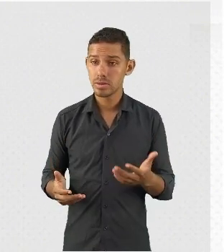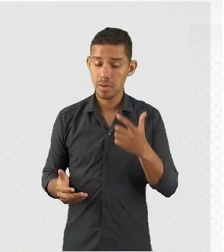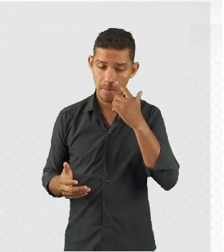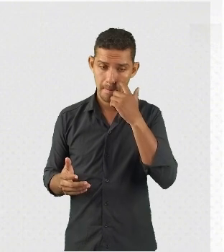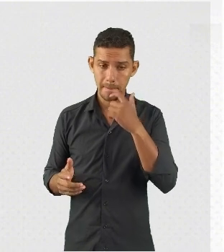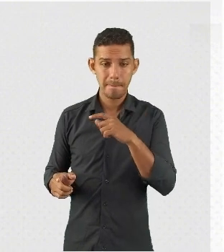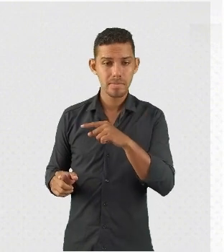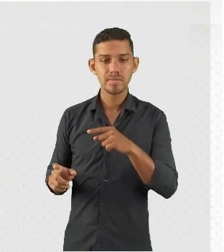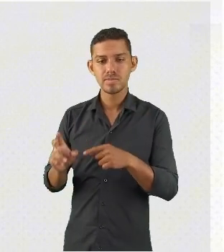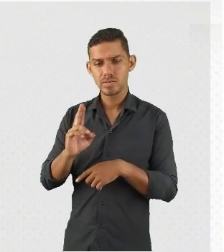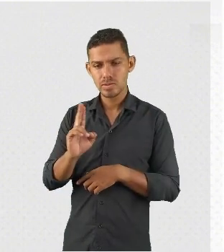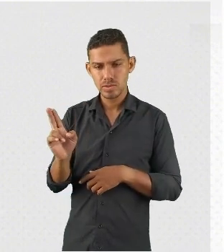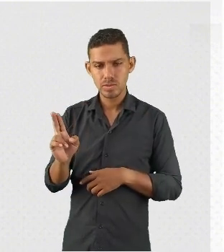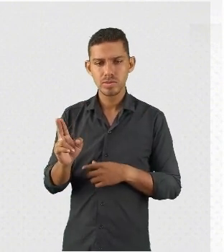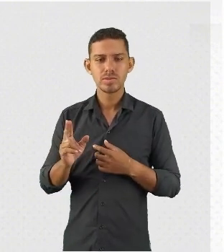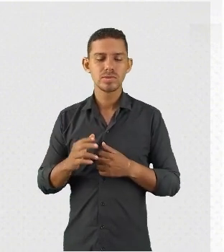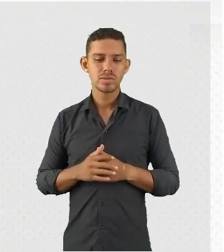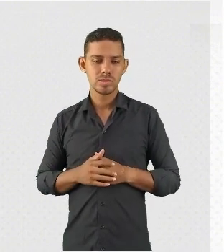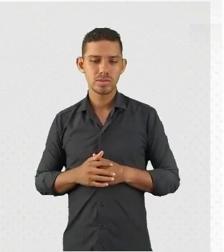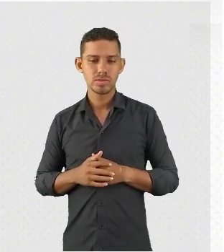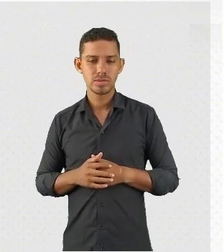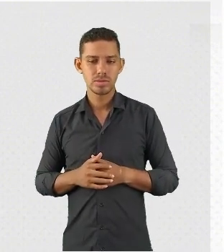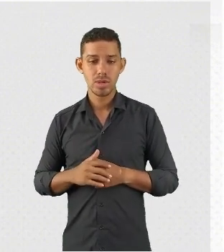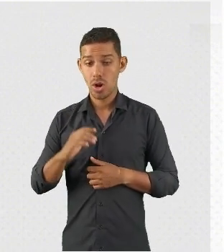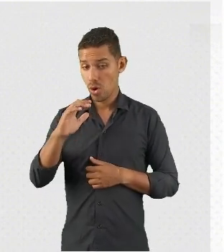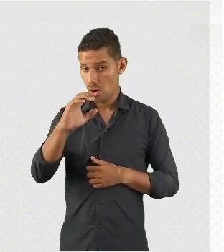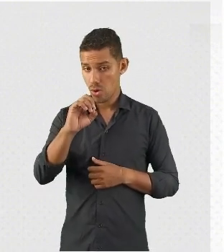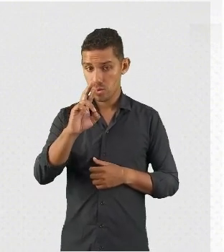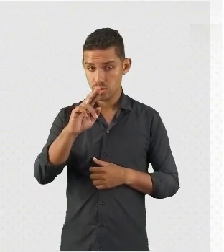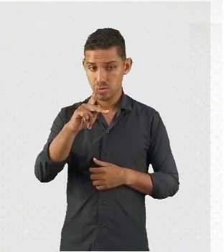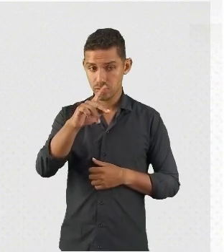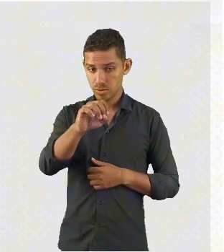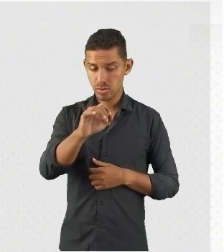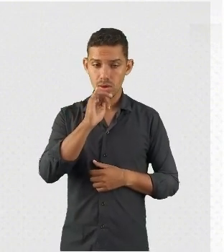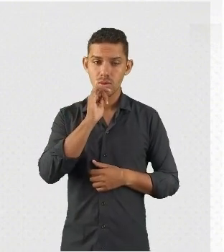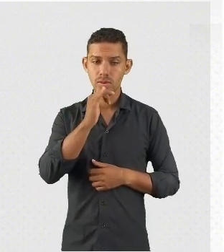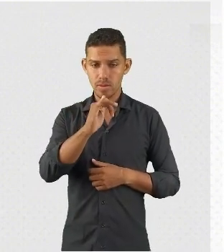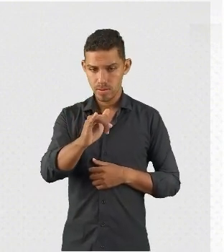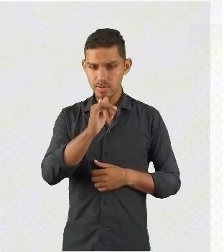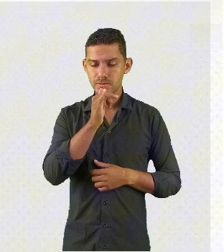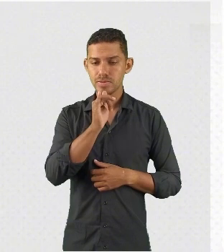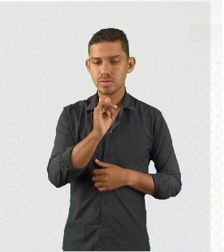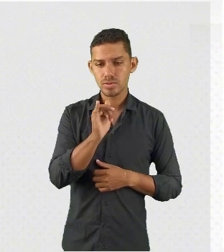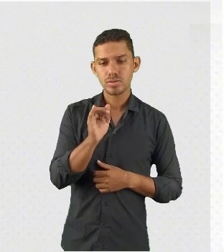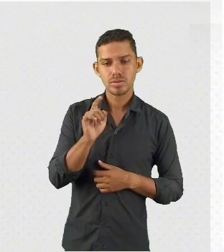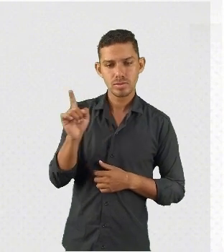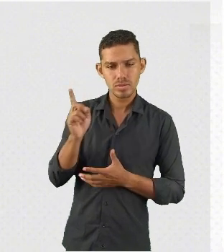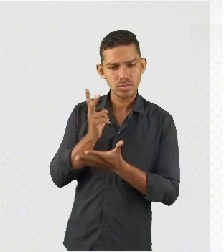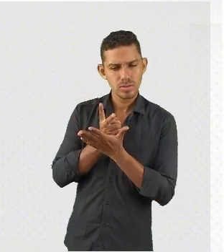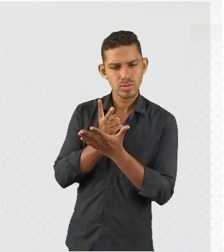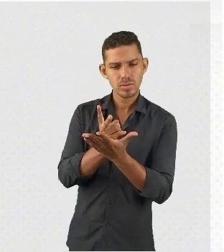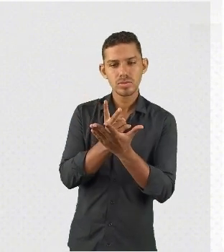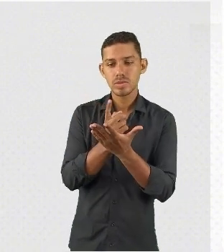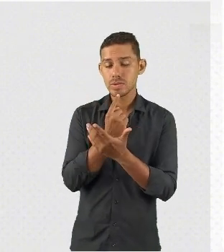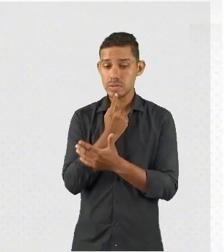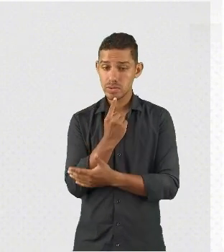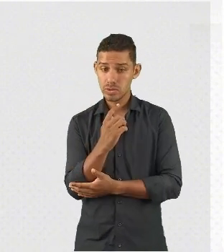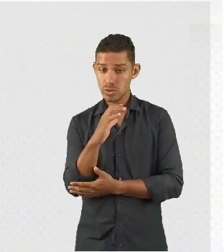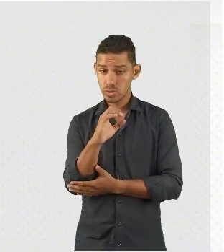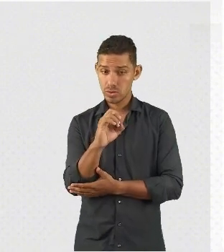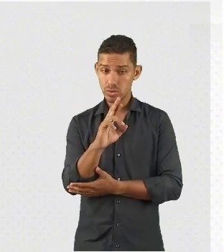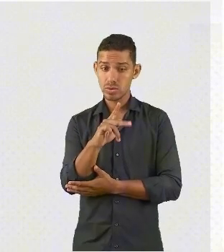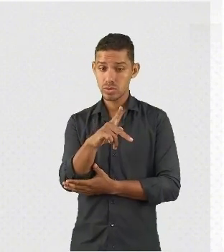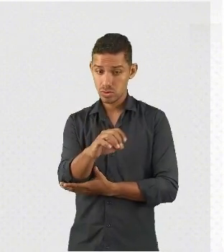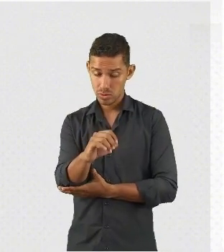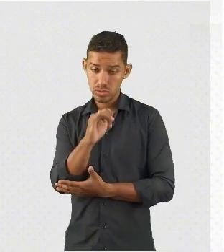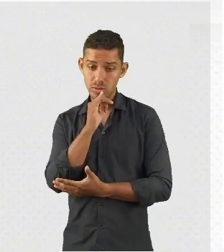assim, um corpo... Eu vou começar logo. A eletrização por indução consiste em aproximar um corpo previamente carregado, chamado